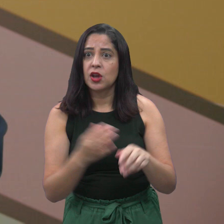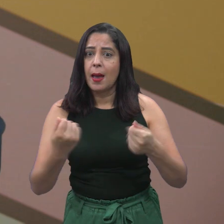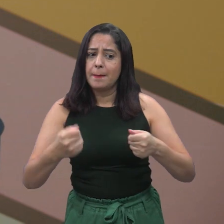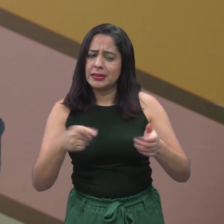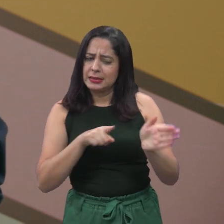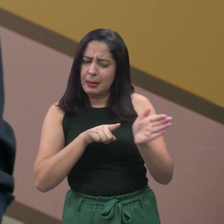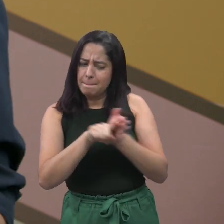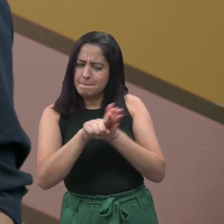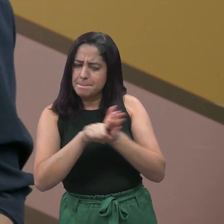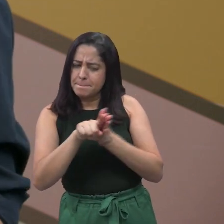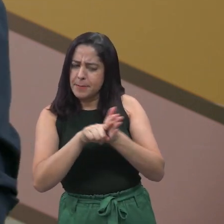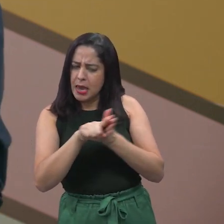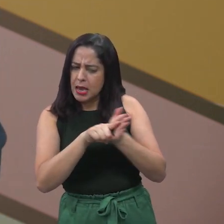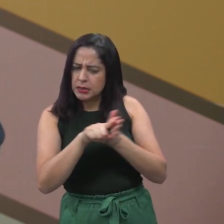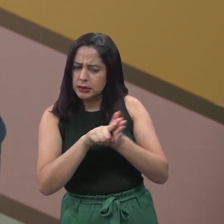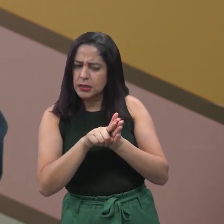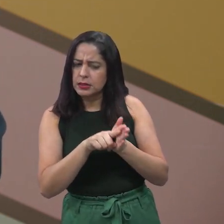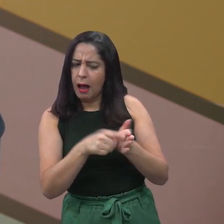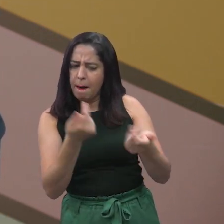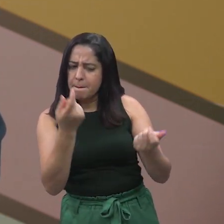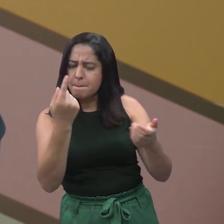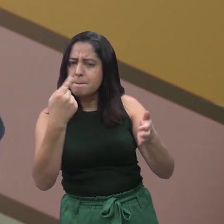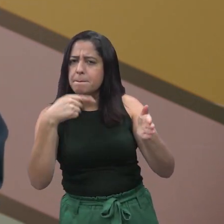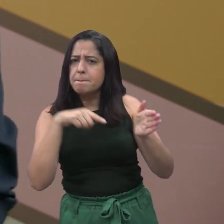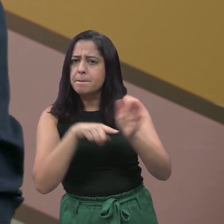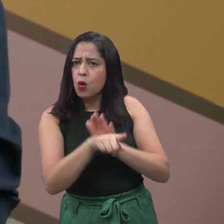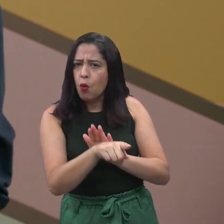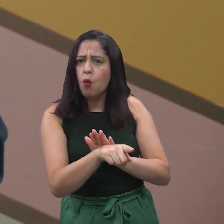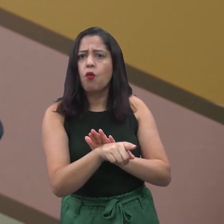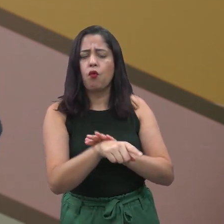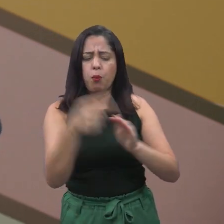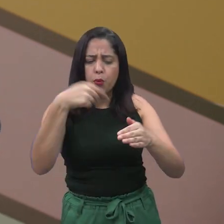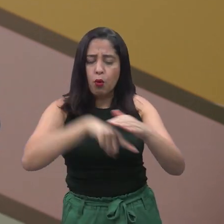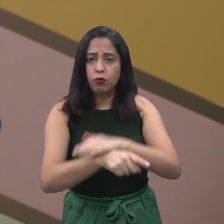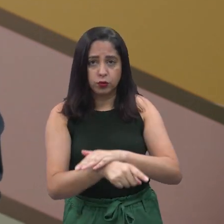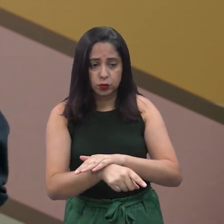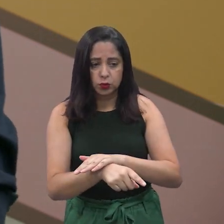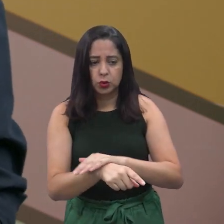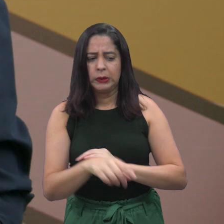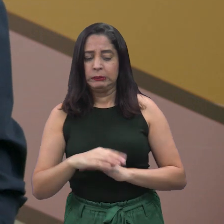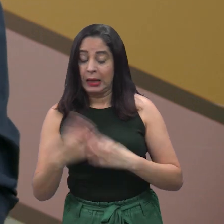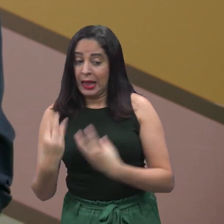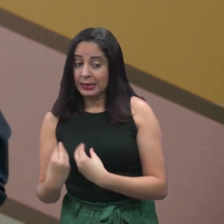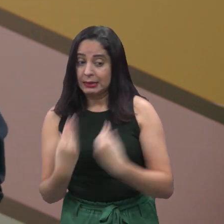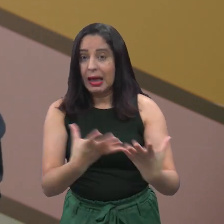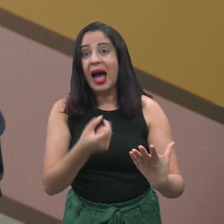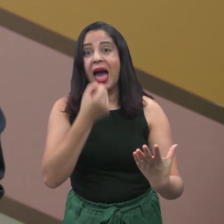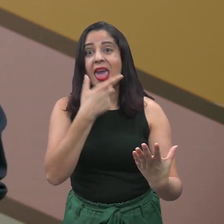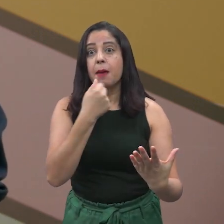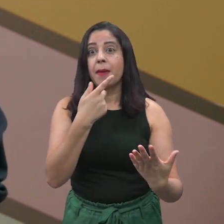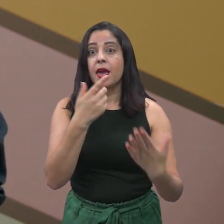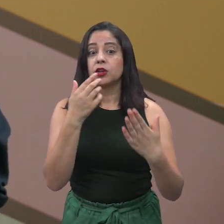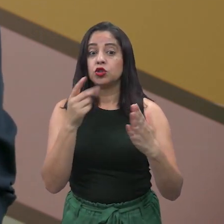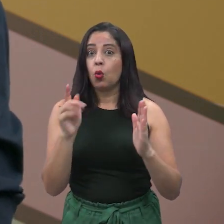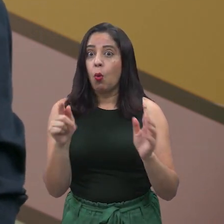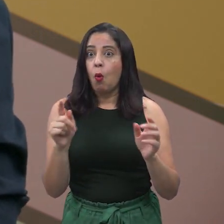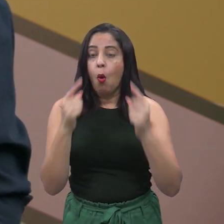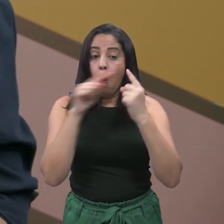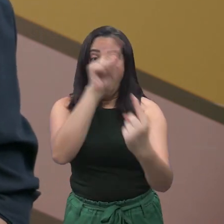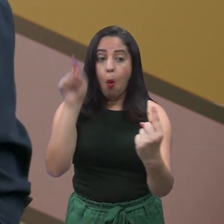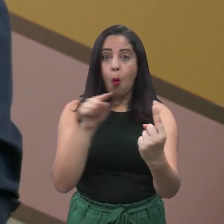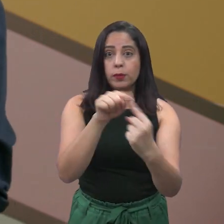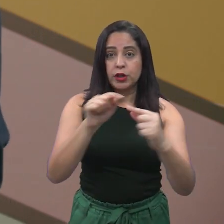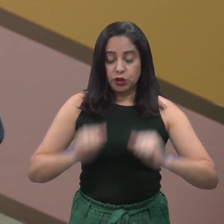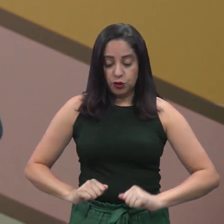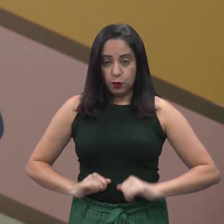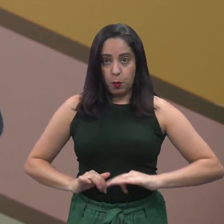qual é a real causa. Temos medicações para aumentar a imunidade dessas crianças, se for o caso, mas é interessante fazer exames e um acompanhamento médico